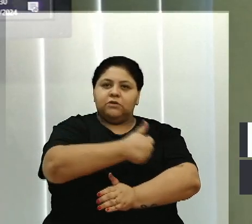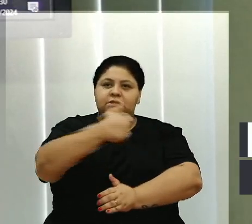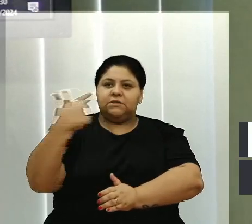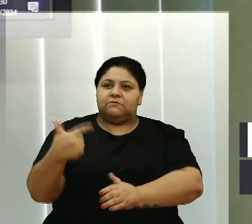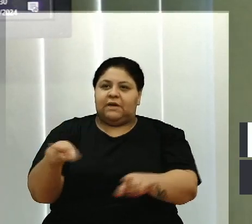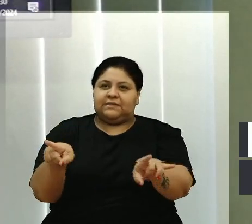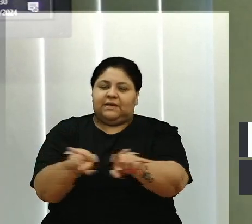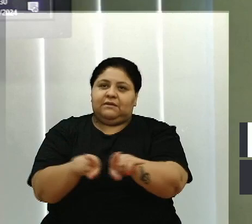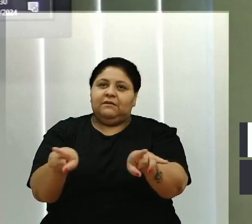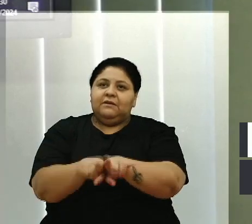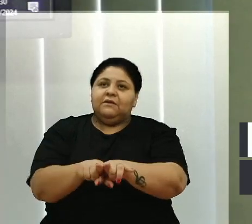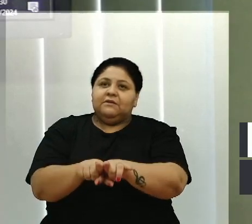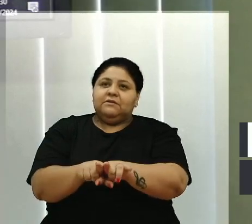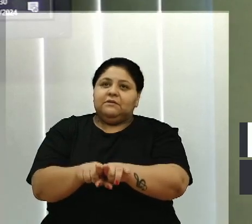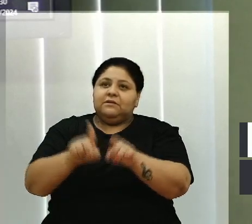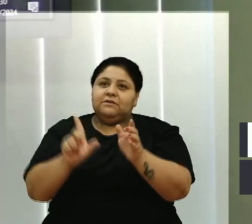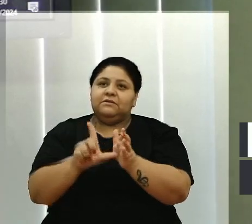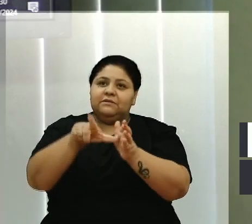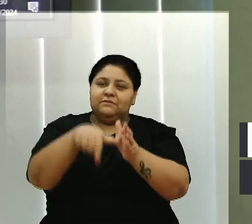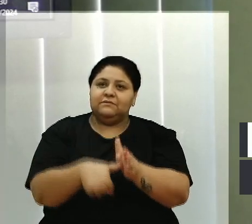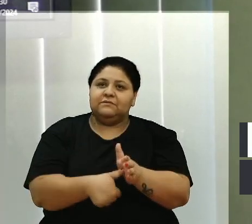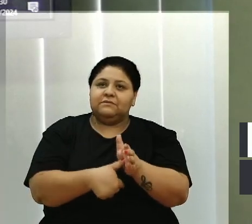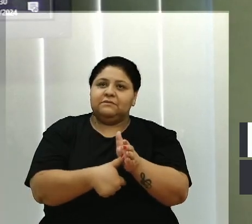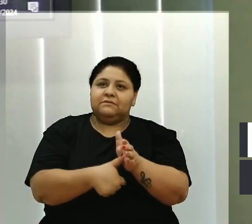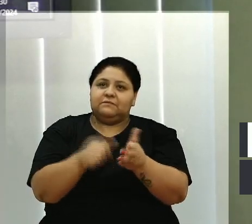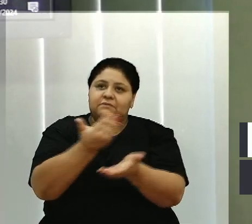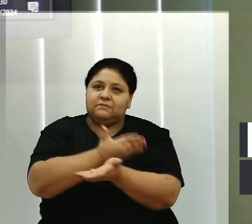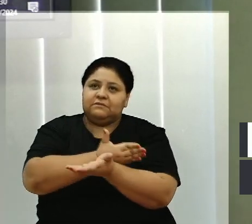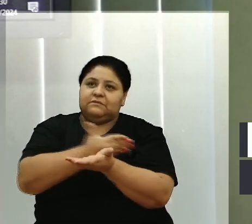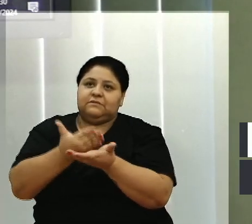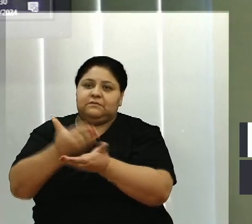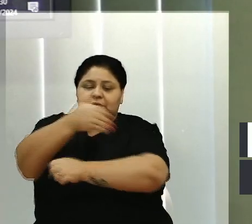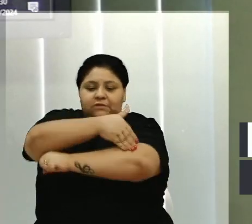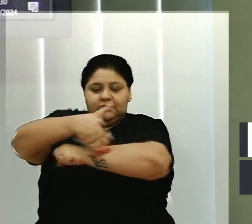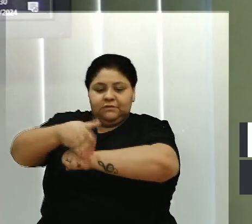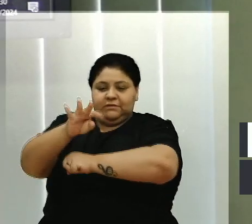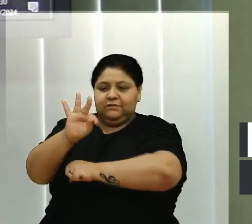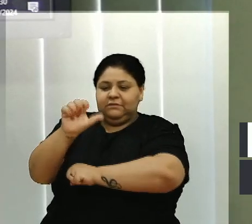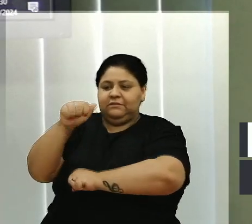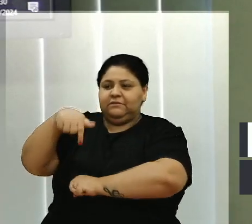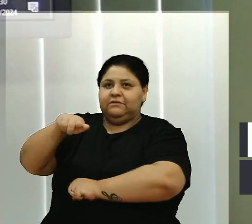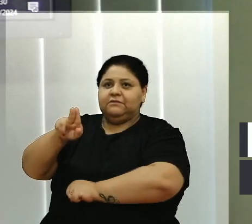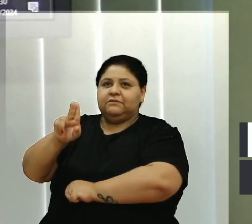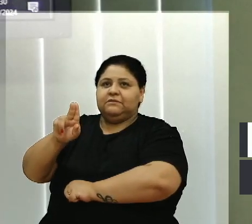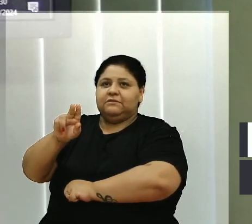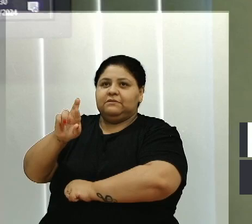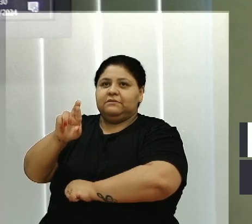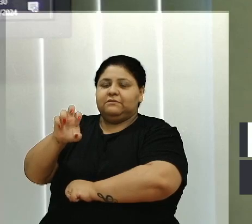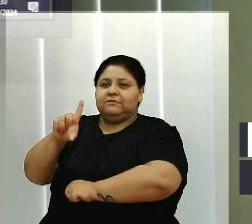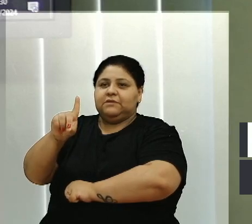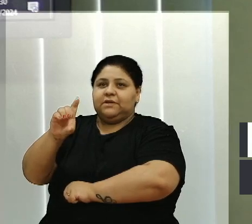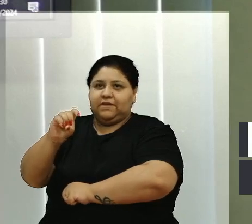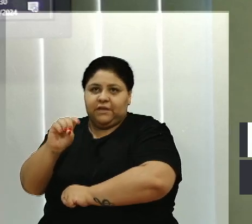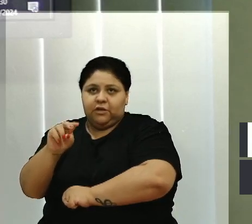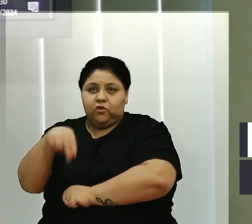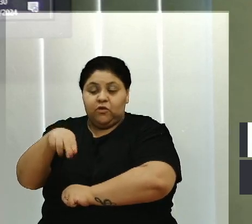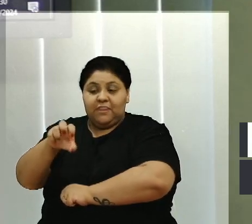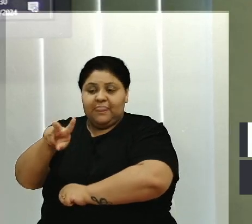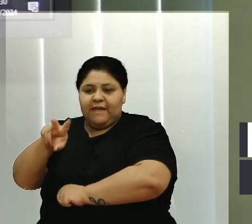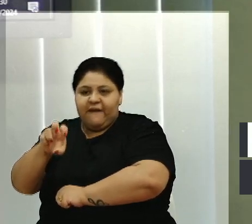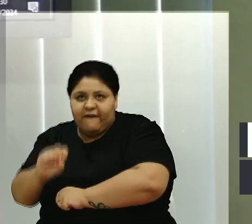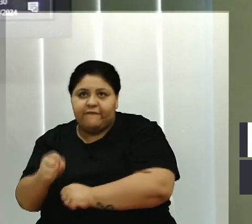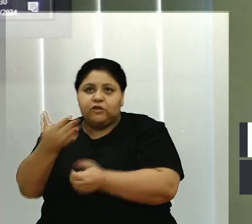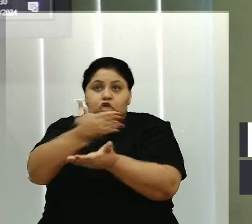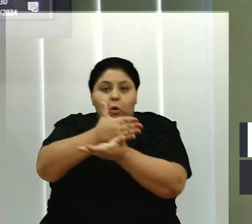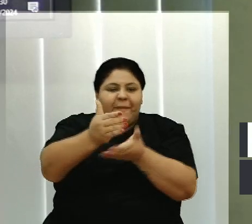Araju, e depois entra na rua Tranquedo Neves, que vai acessar o bairro Kaiser. Então é